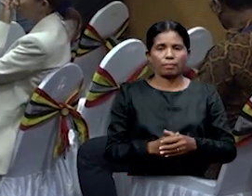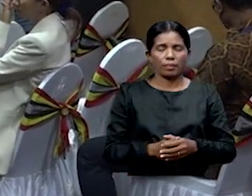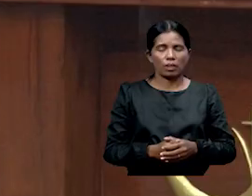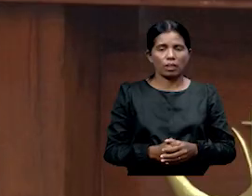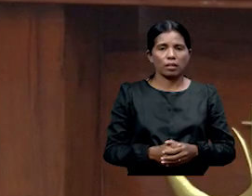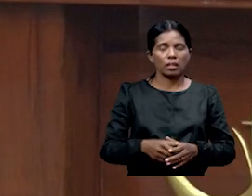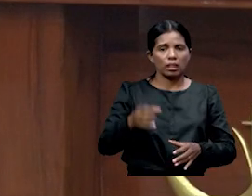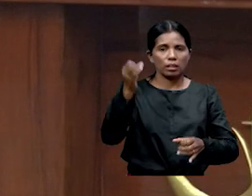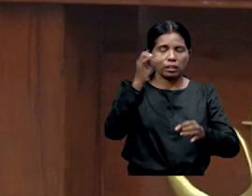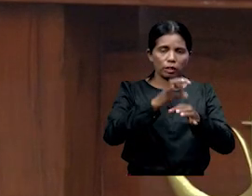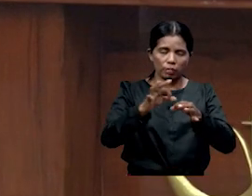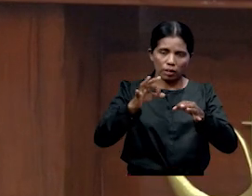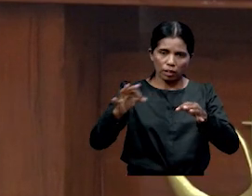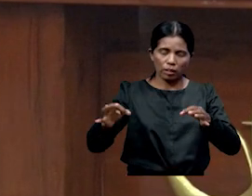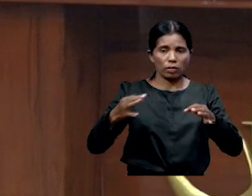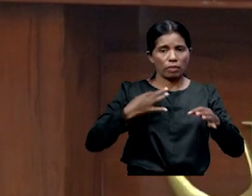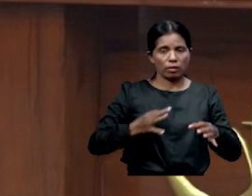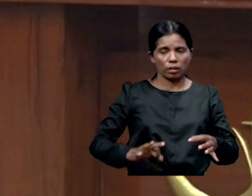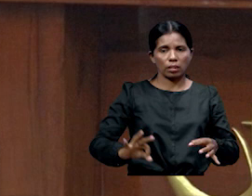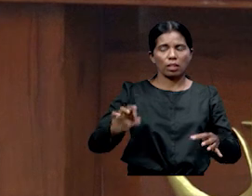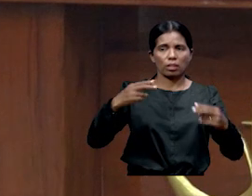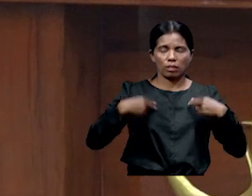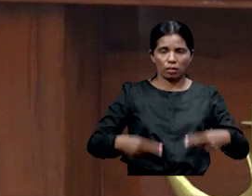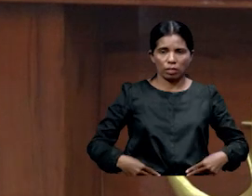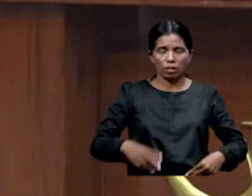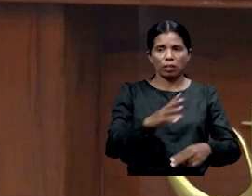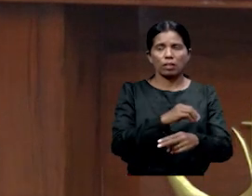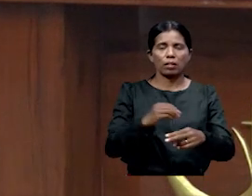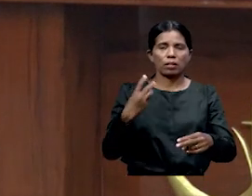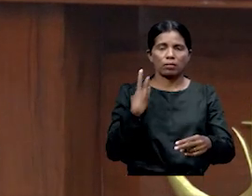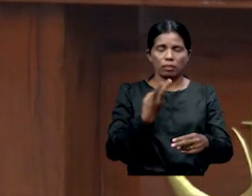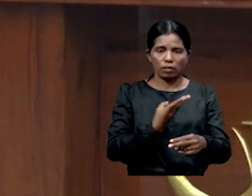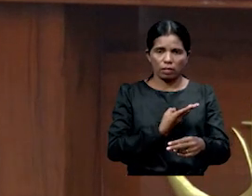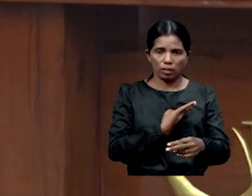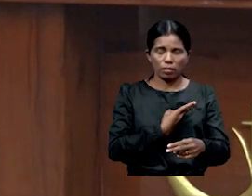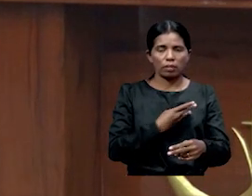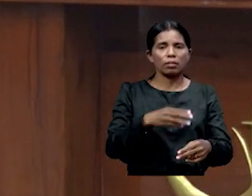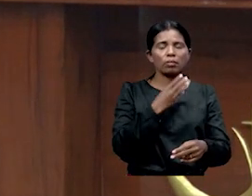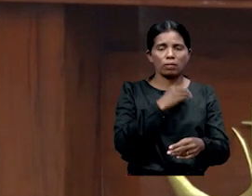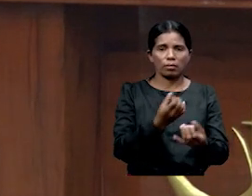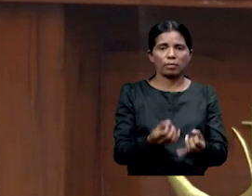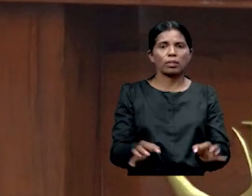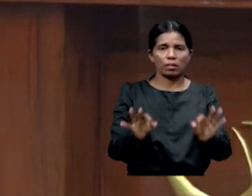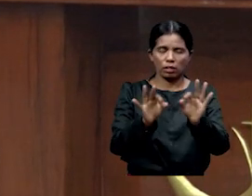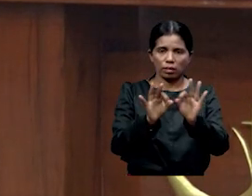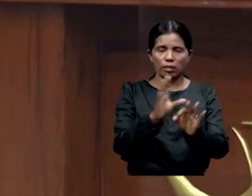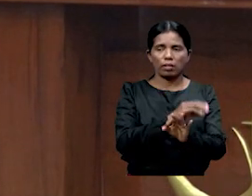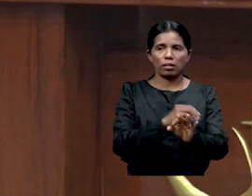humana e do espírito dos princípios estabelecidos no nosso própria constituição